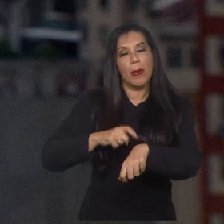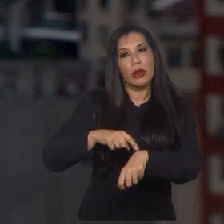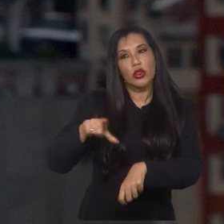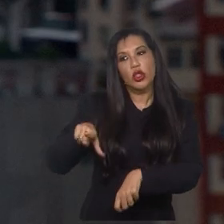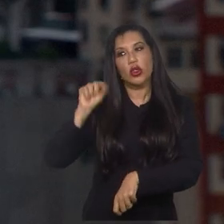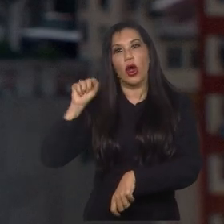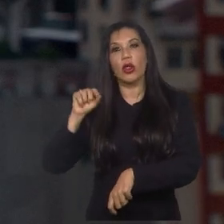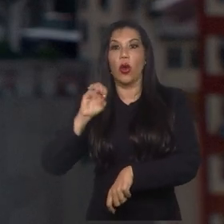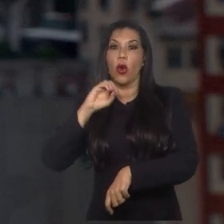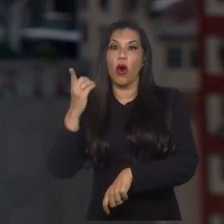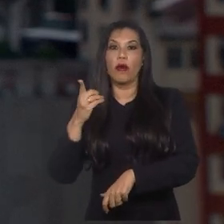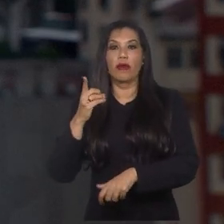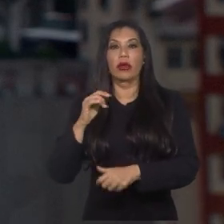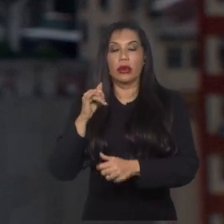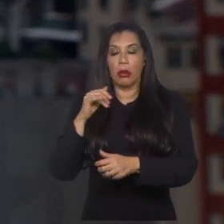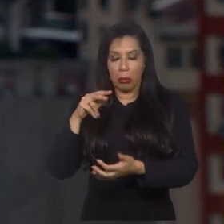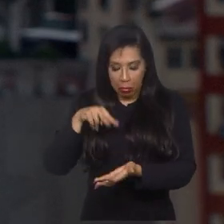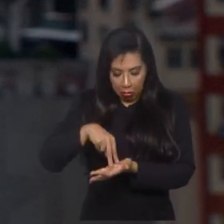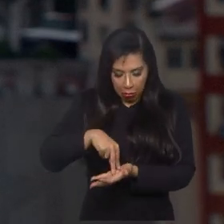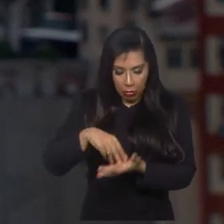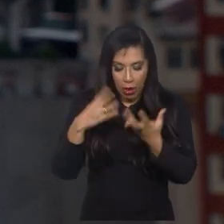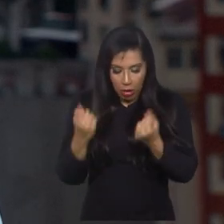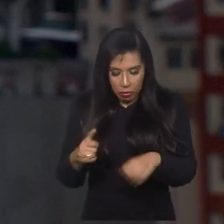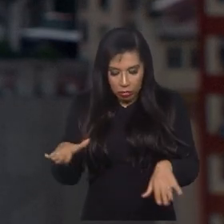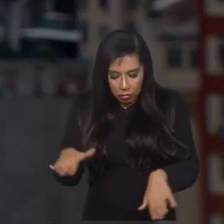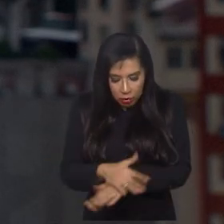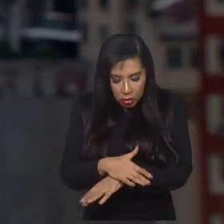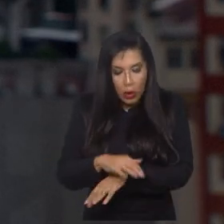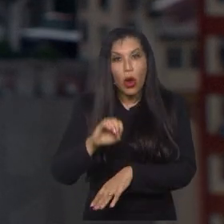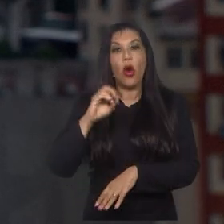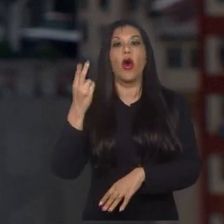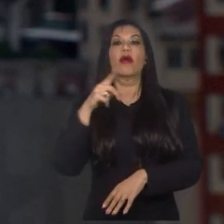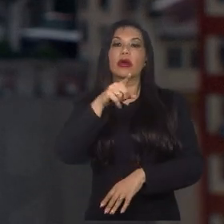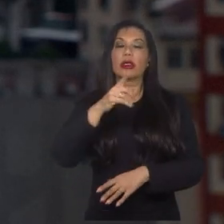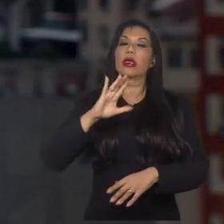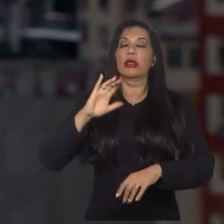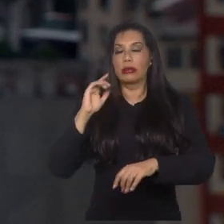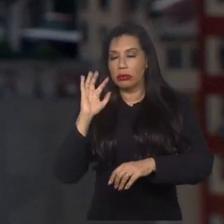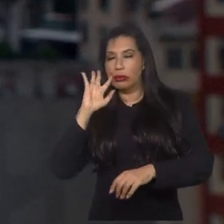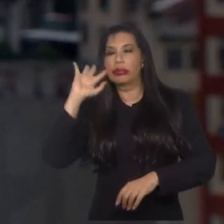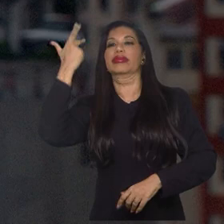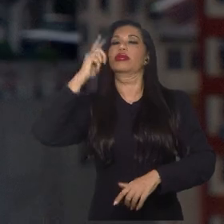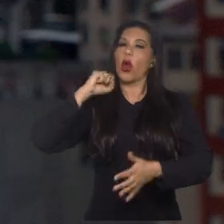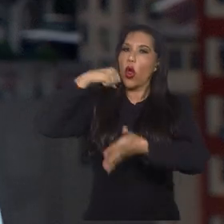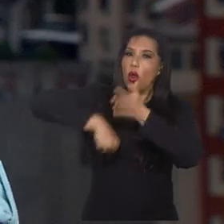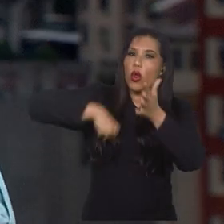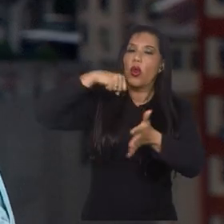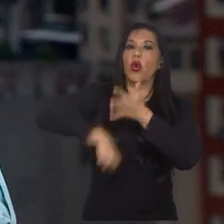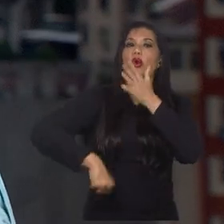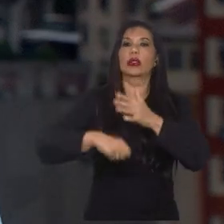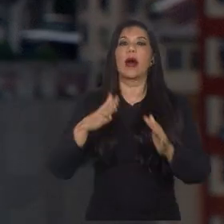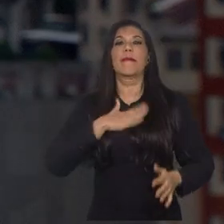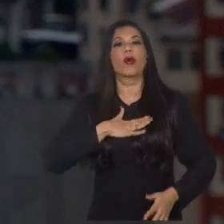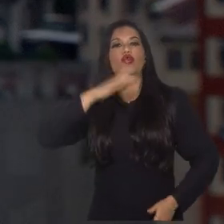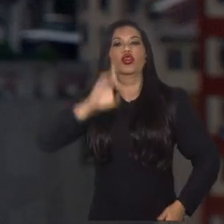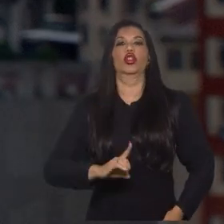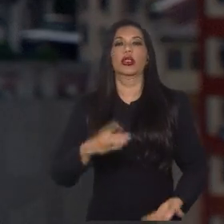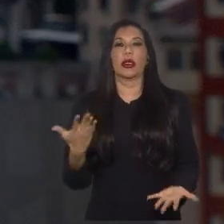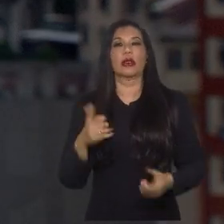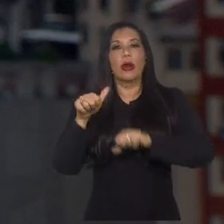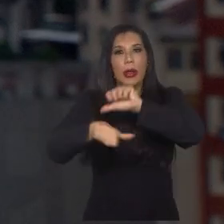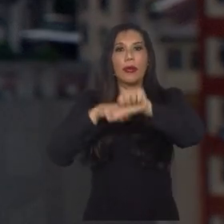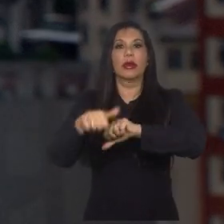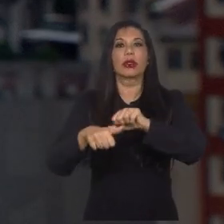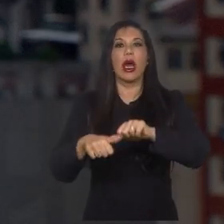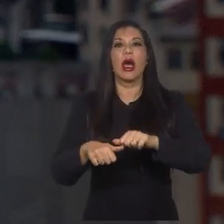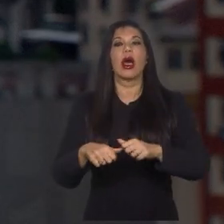ou você segue de cabeça baixa e aceita o sistema, ou você se rebela contra aquilo e tenta lutar pelos seus meios para que aquilo mude. E